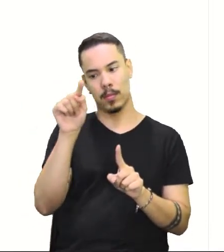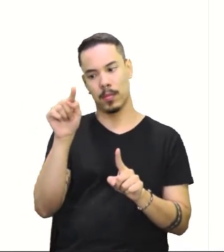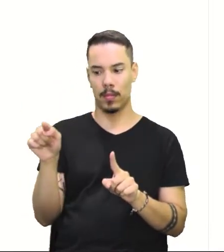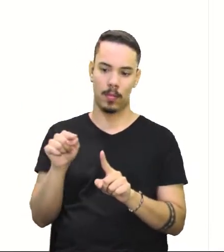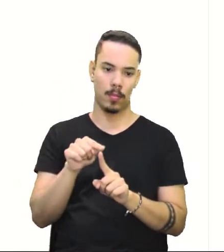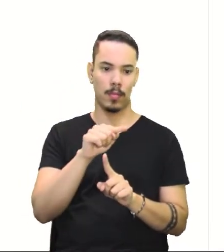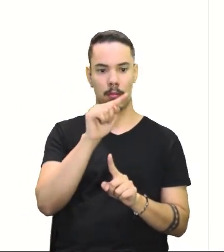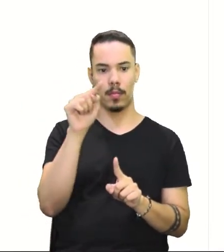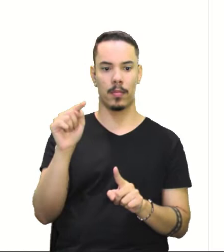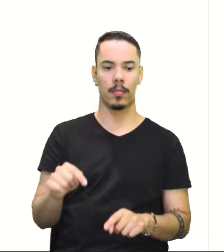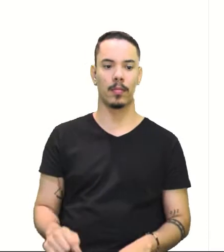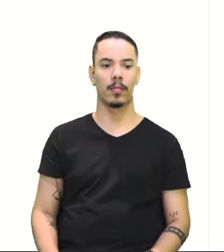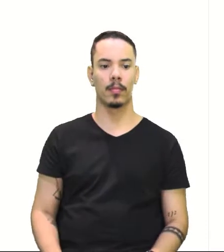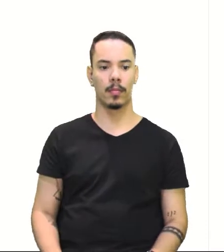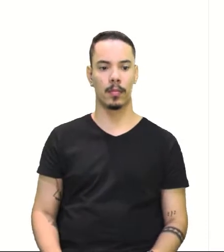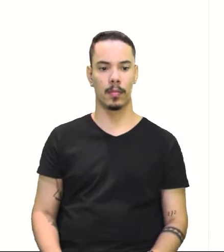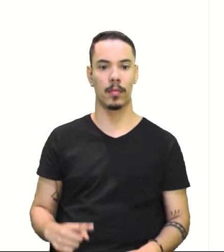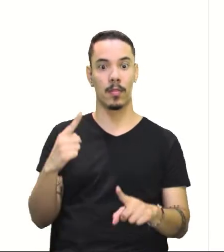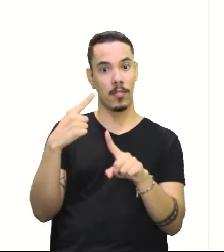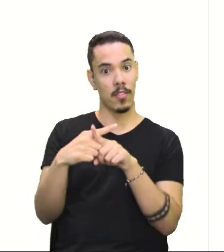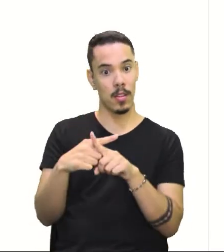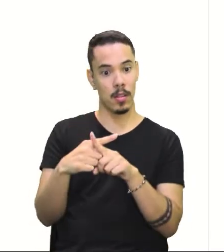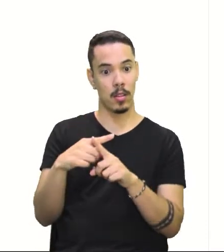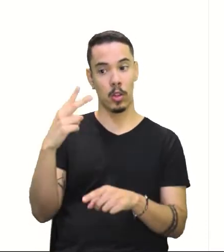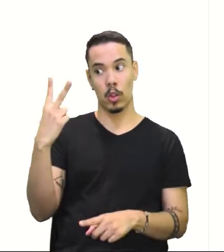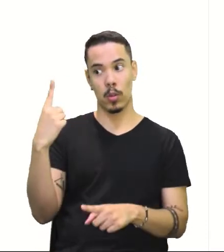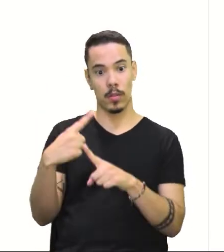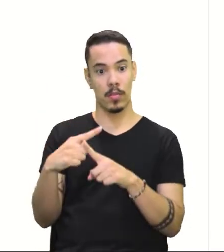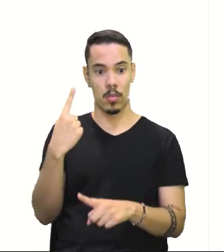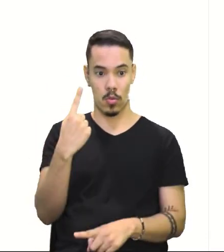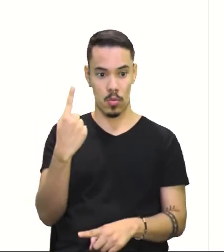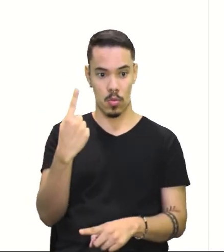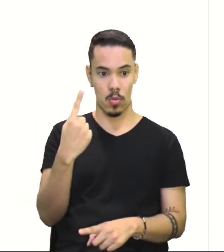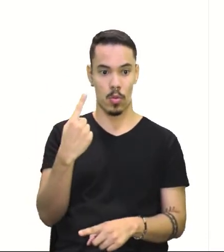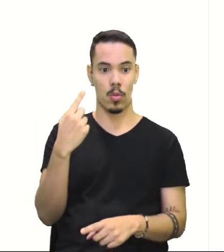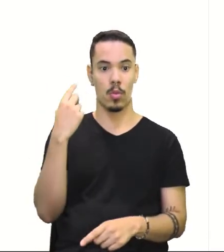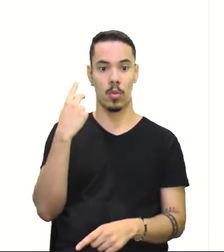lá. Multiplica 2 vezes 1. 2.